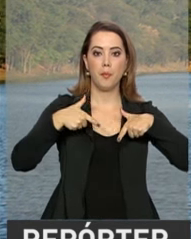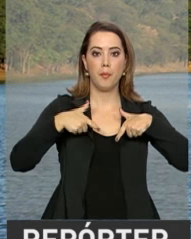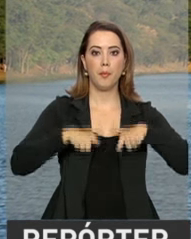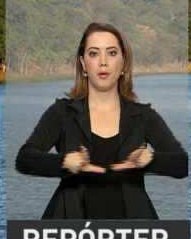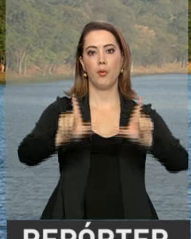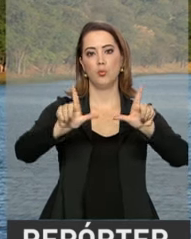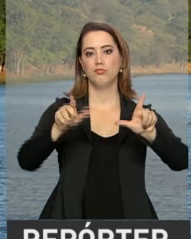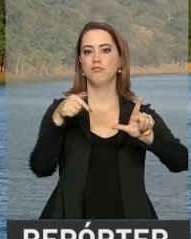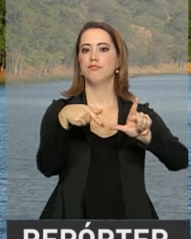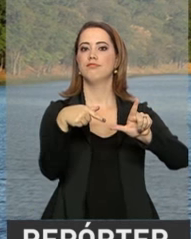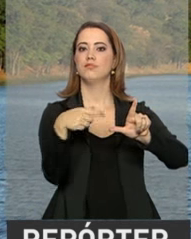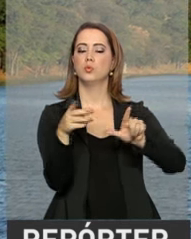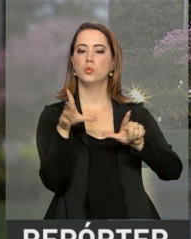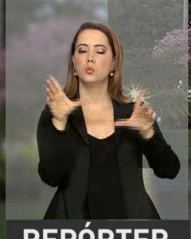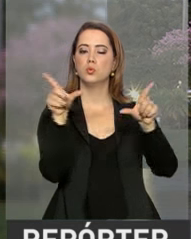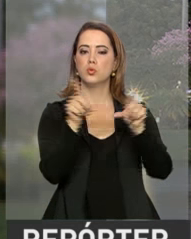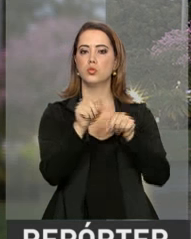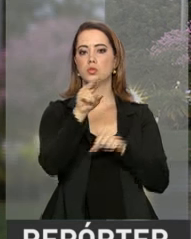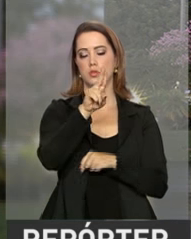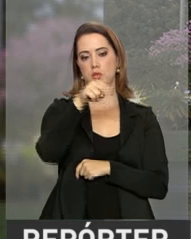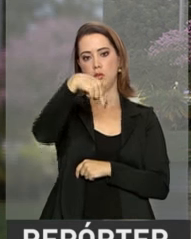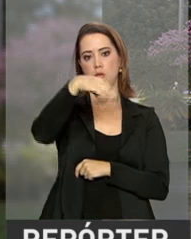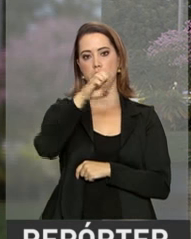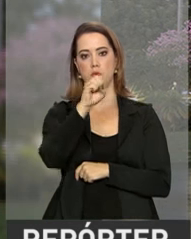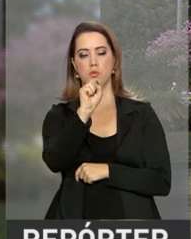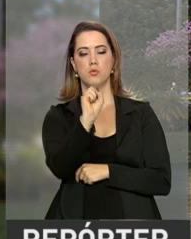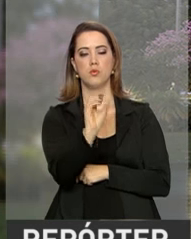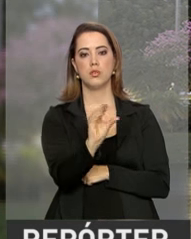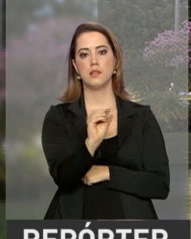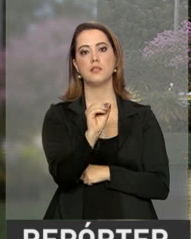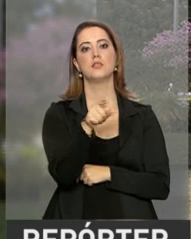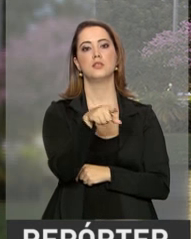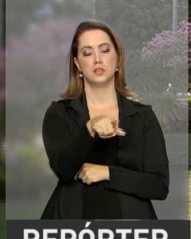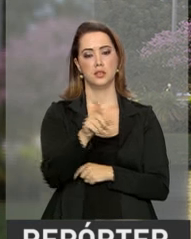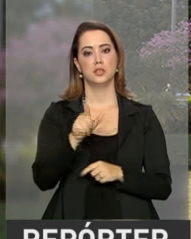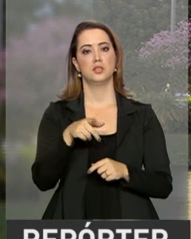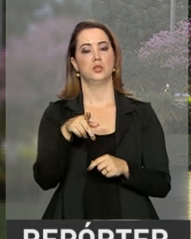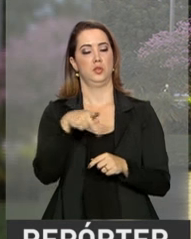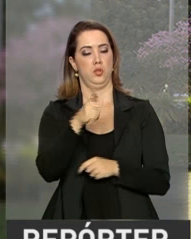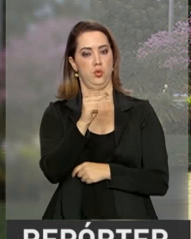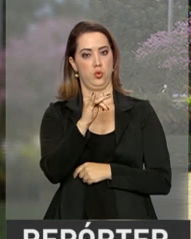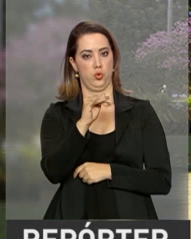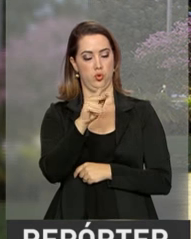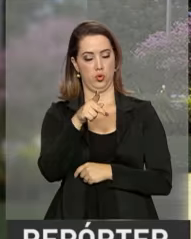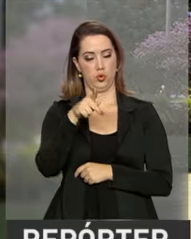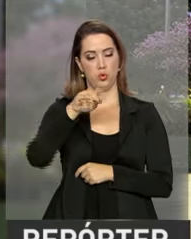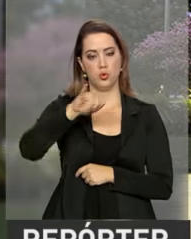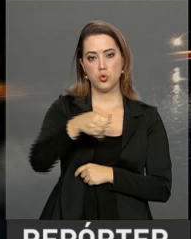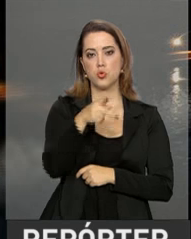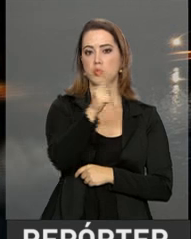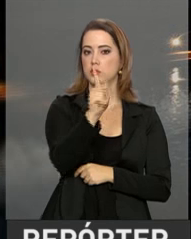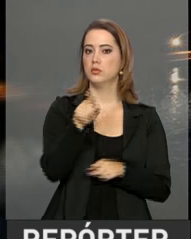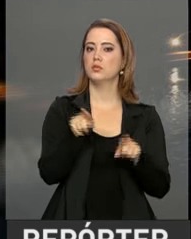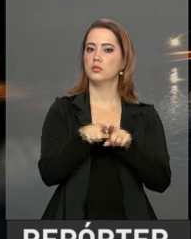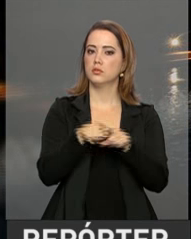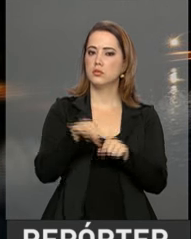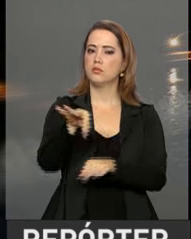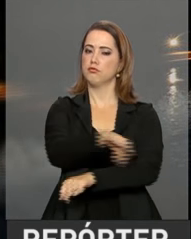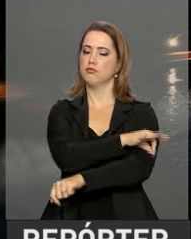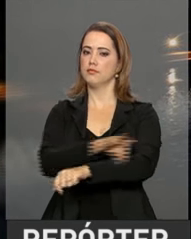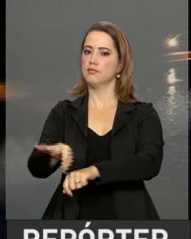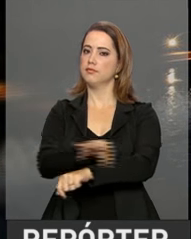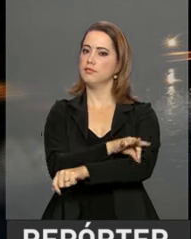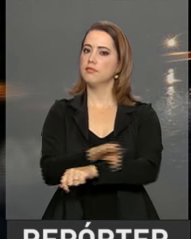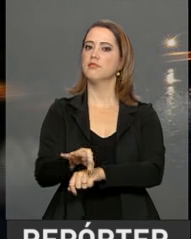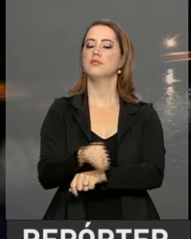Conjunto Moderno da Pampulha foi encomendado por Juscelino Kubitschek ao arquiteto Oscar Niemeyer. Além de Niemeyer, o Conjunto Modernista é